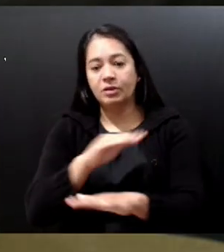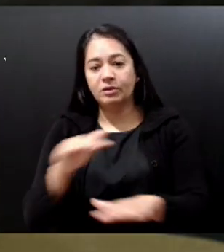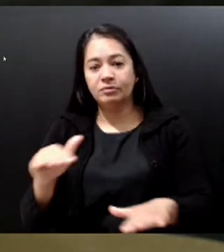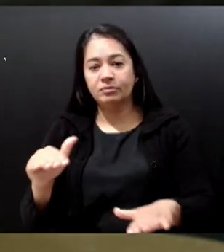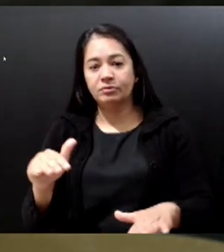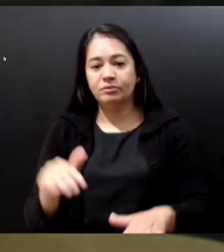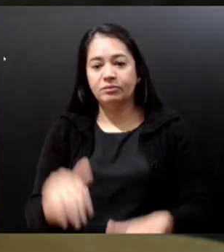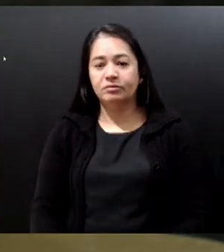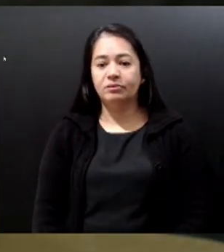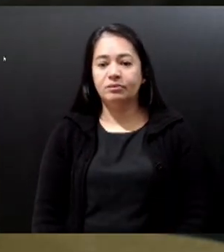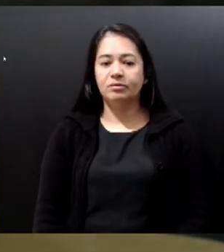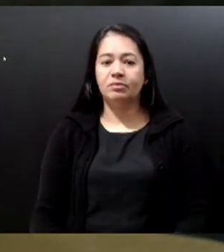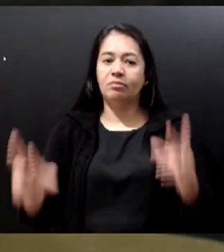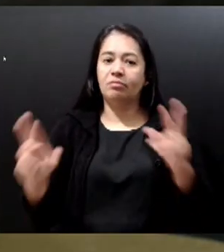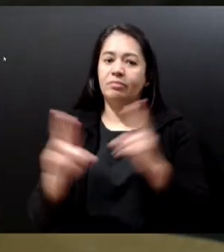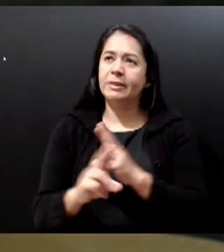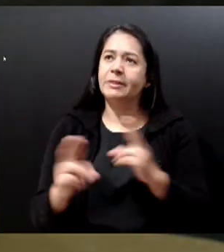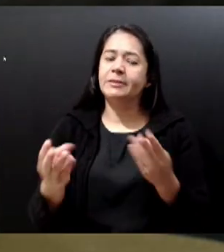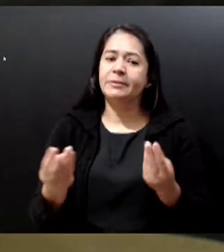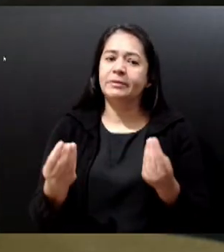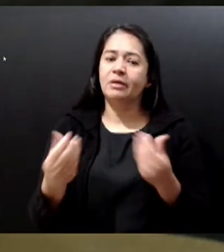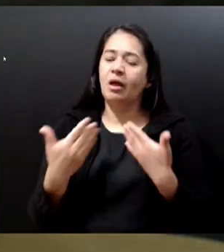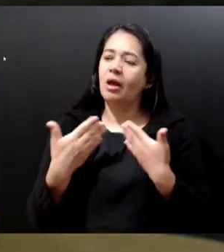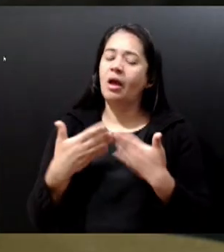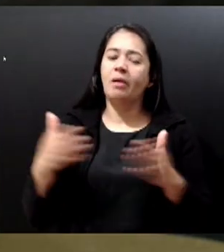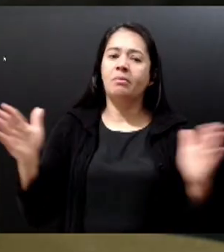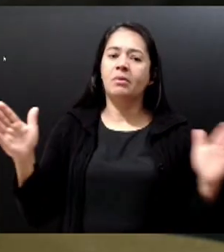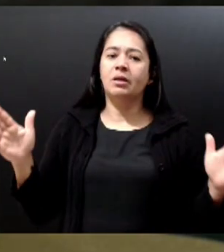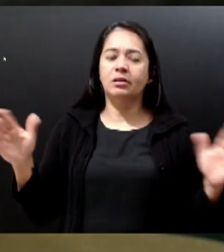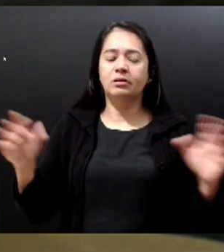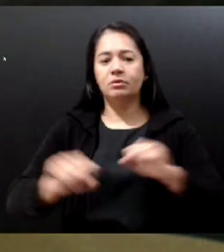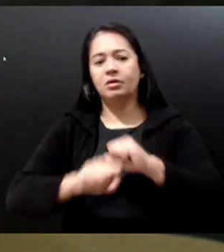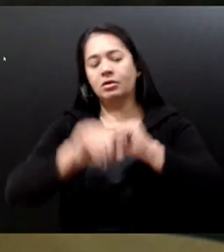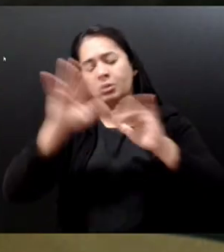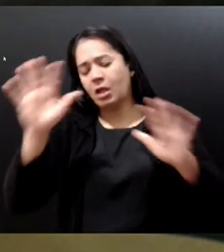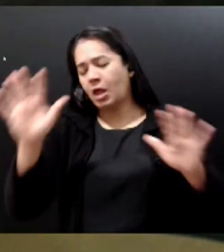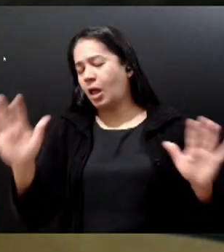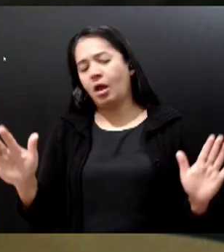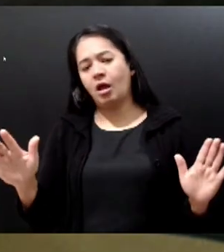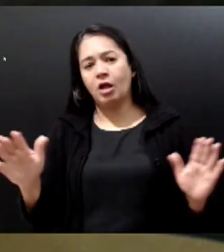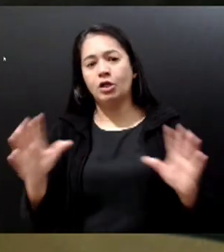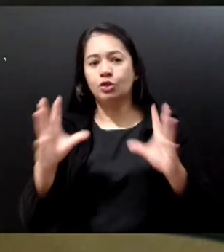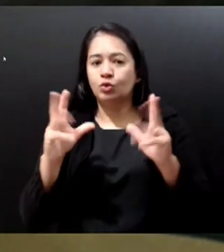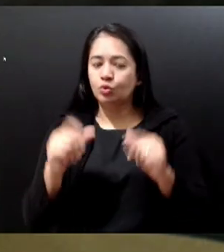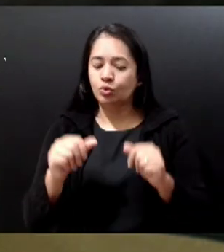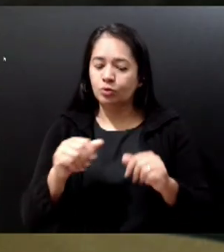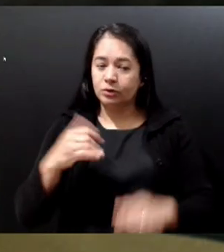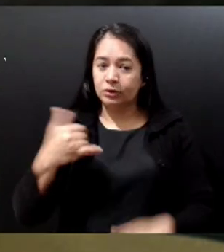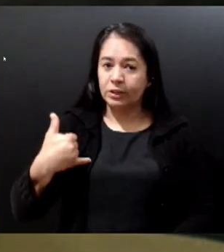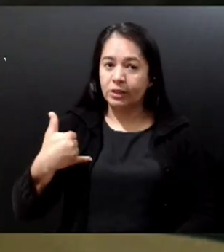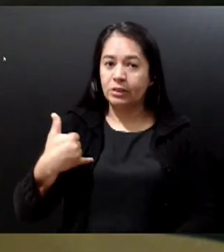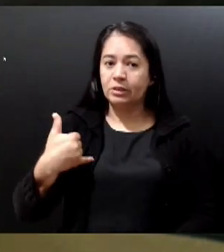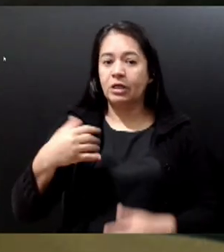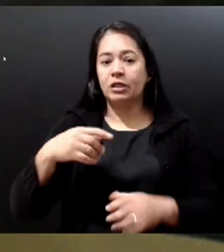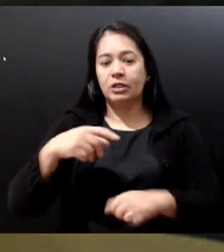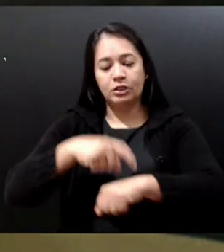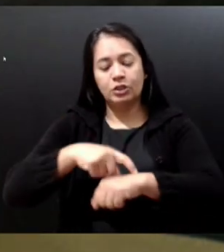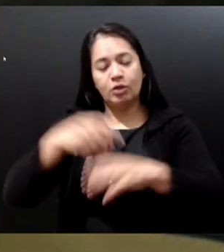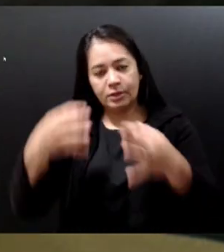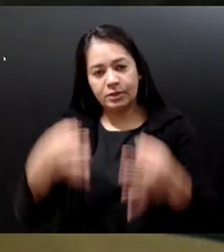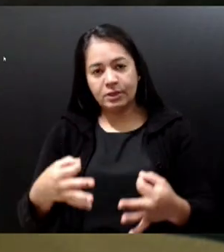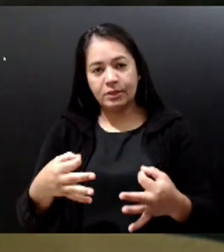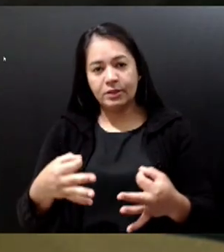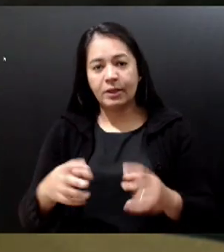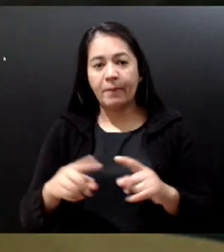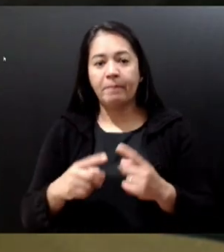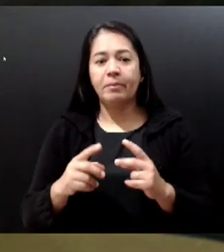bem aberta, claro, na medida do possível, tudo tem a sua idade, o seu entendimento, mas é sempre muito